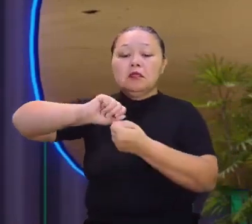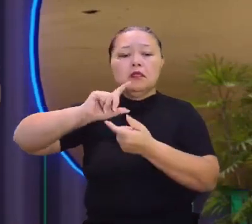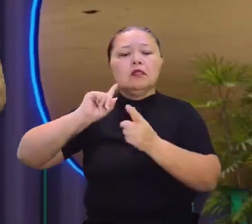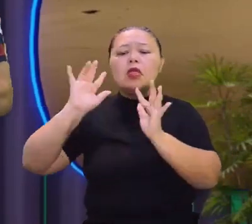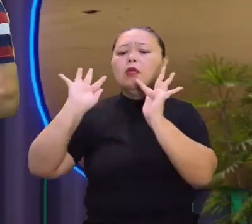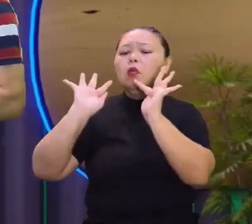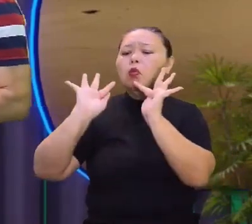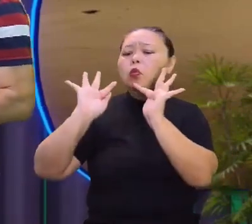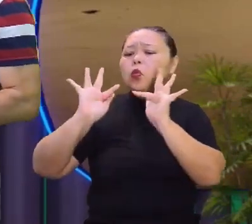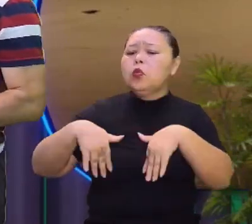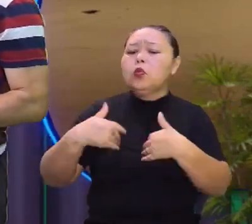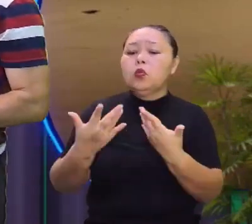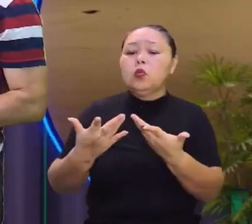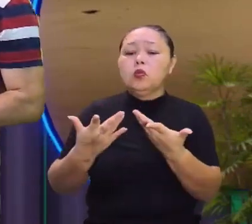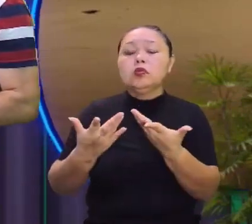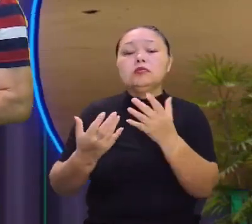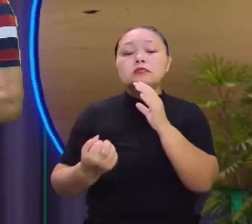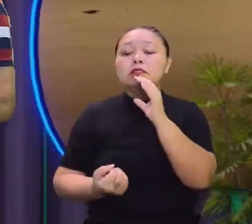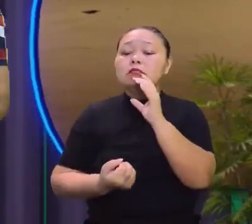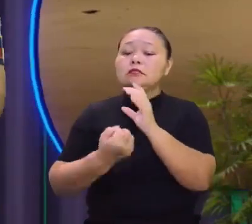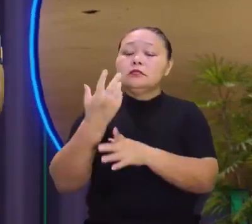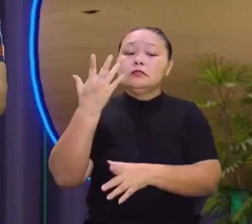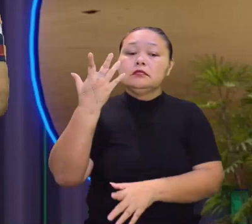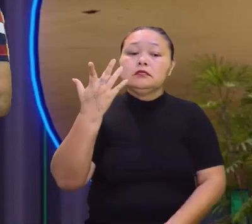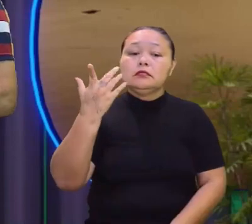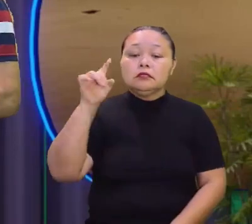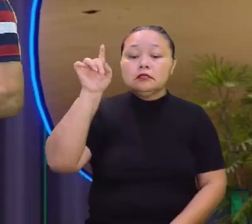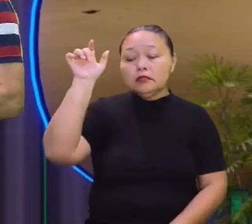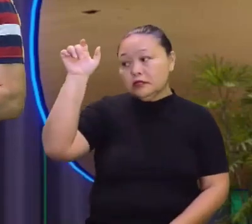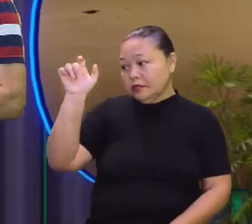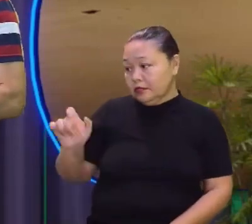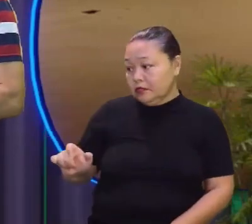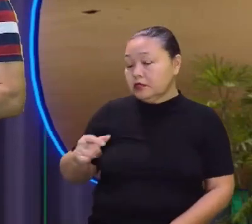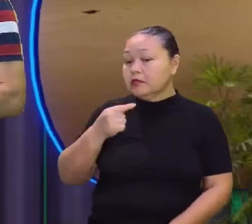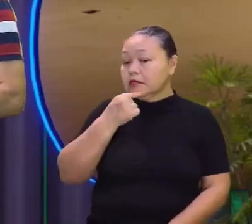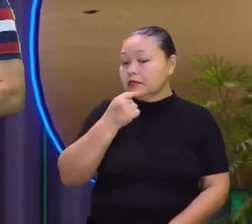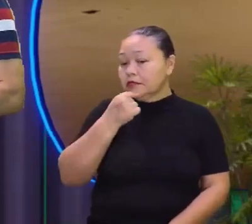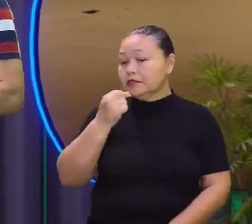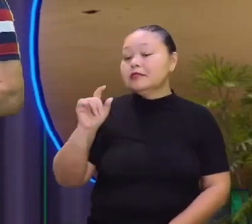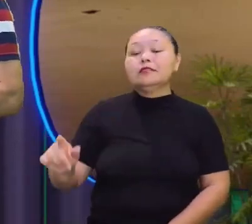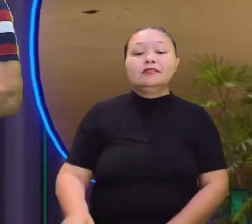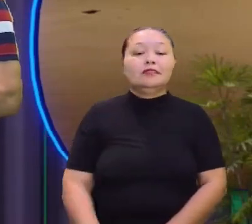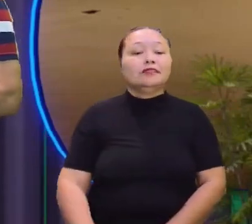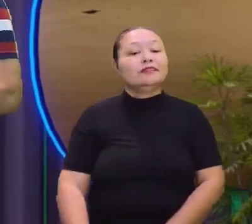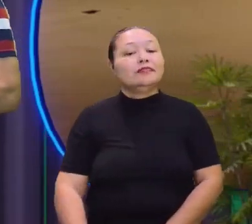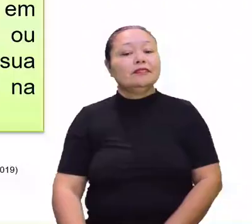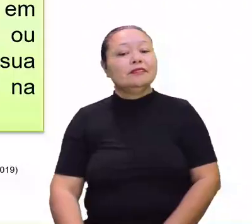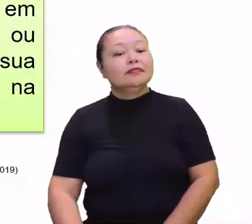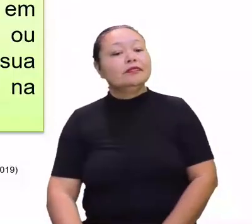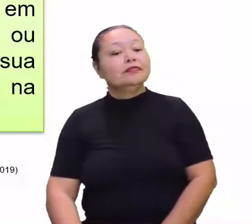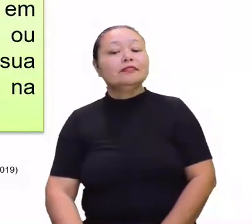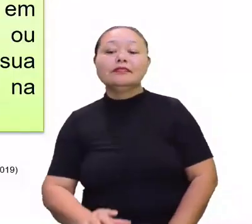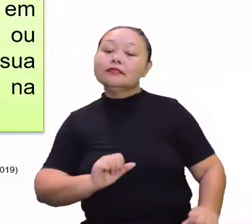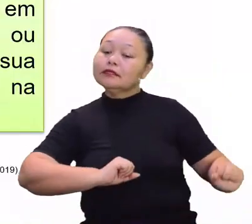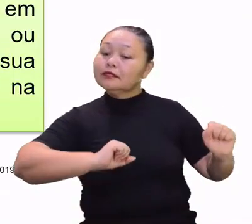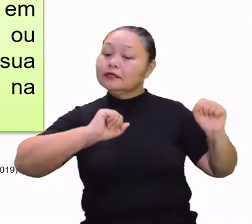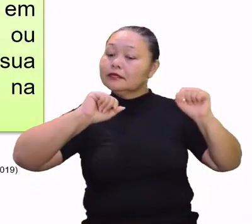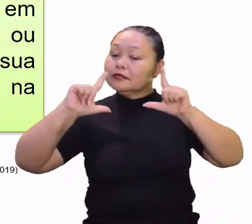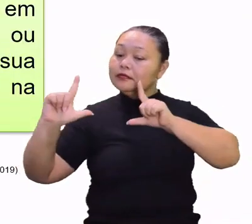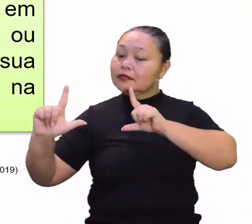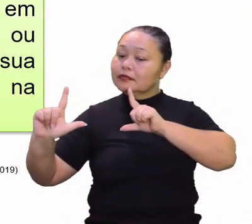no finalzinho, né, que vai surgir ali o homem, né, professor Jorge? Exatamente. Vamos lá. Vamos lá no quadro?